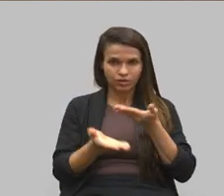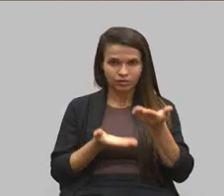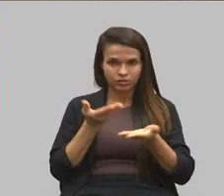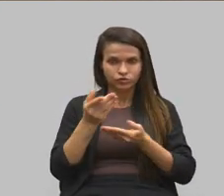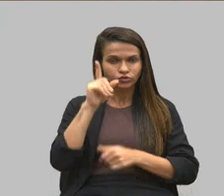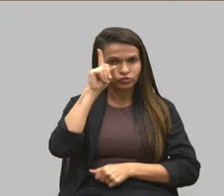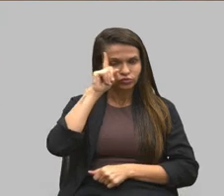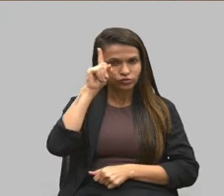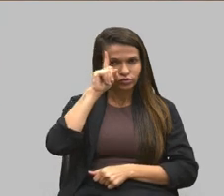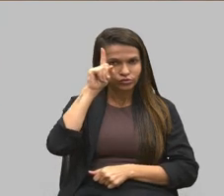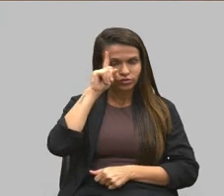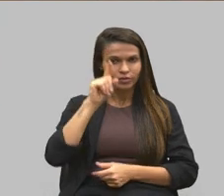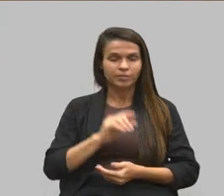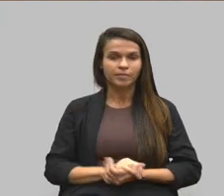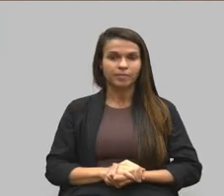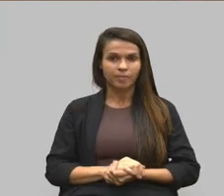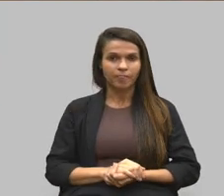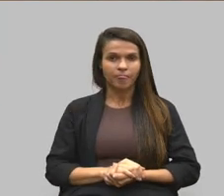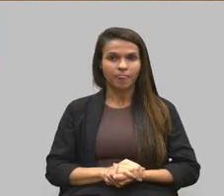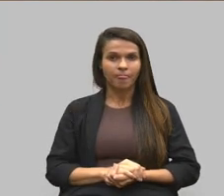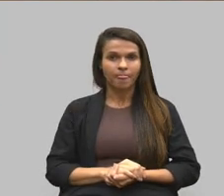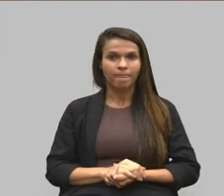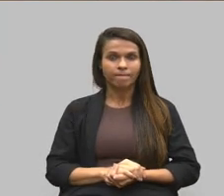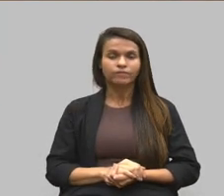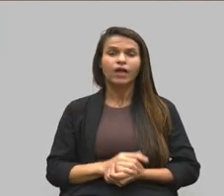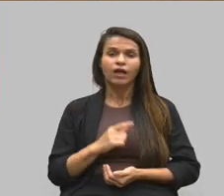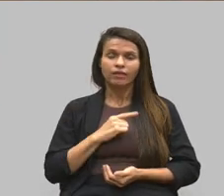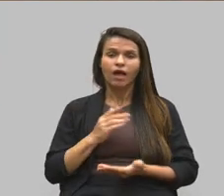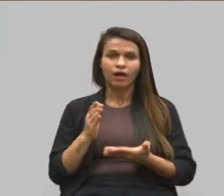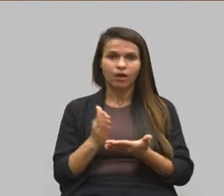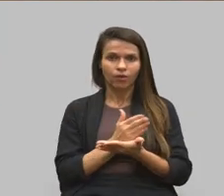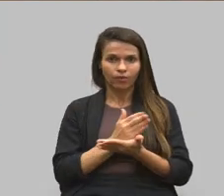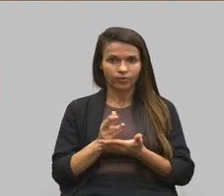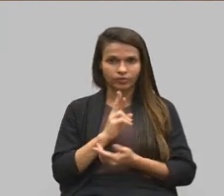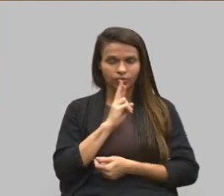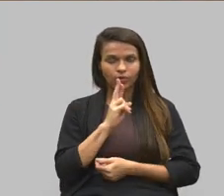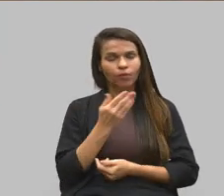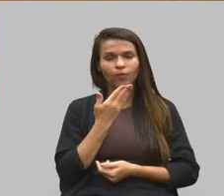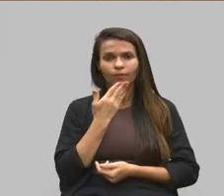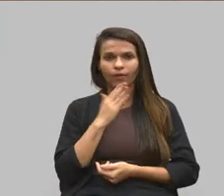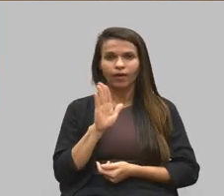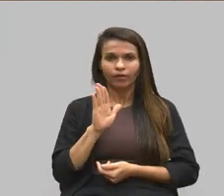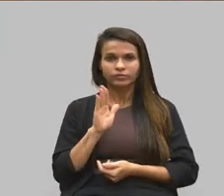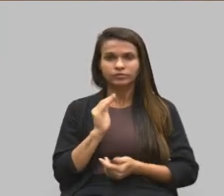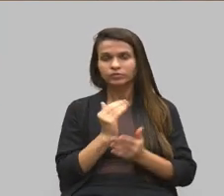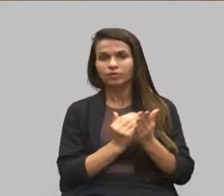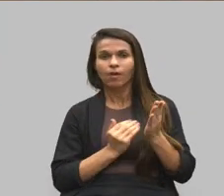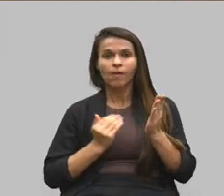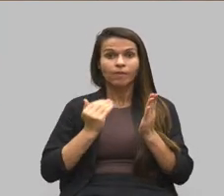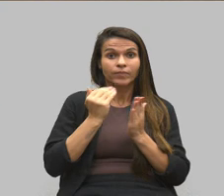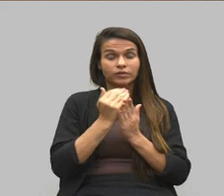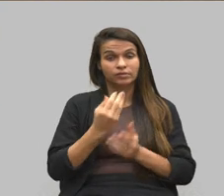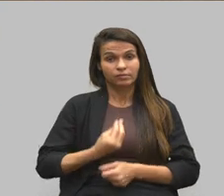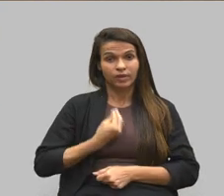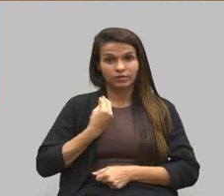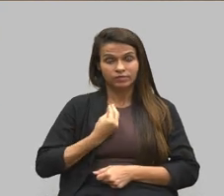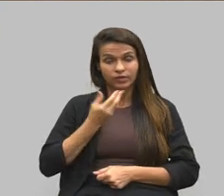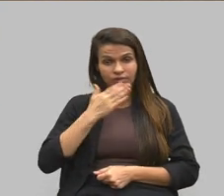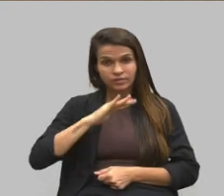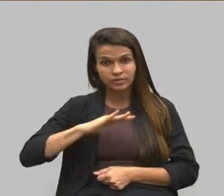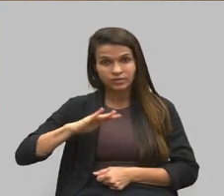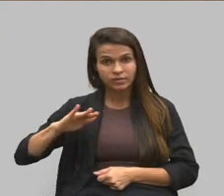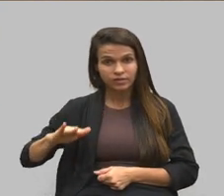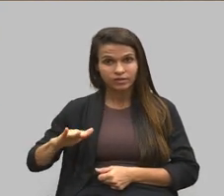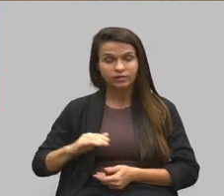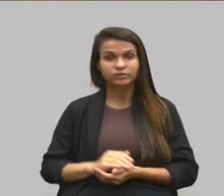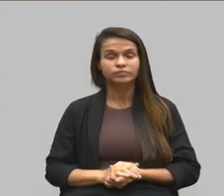cotidiano e nós chegamos em alguns resultados quais foram aumento da participação dessas crianas